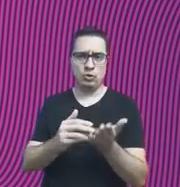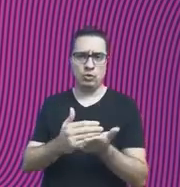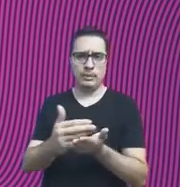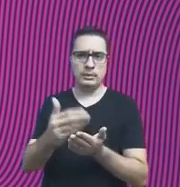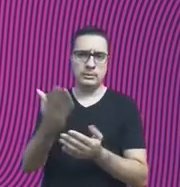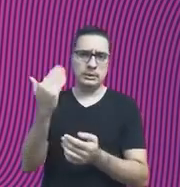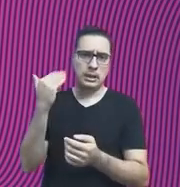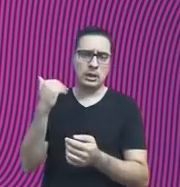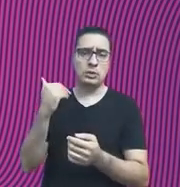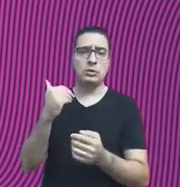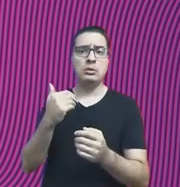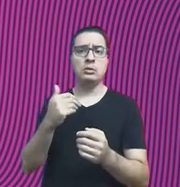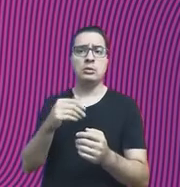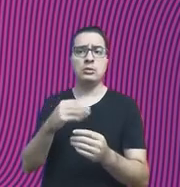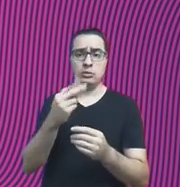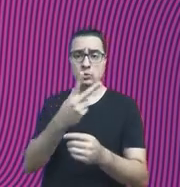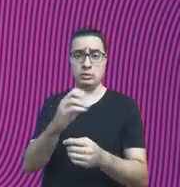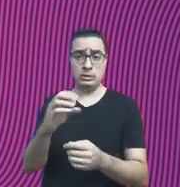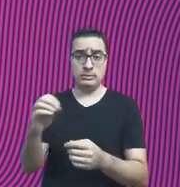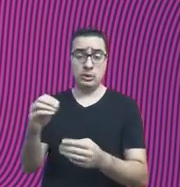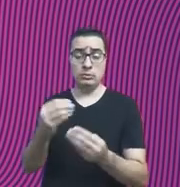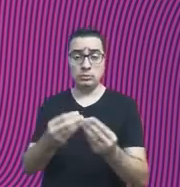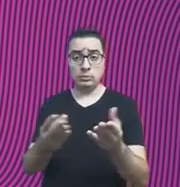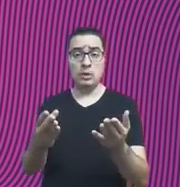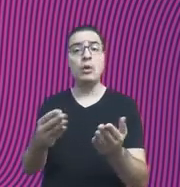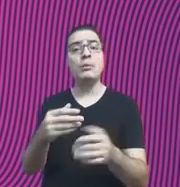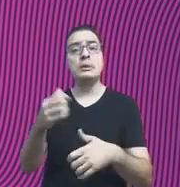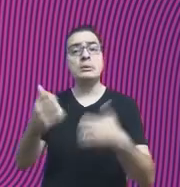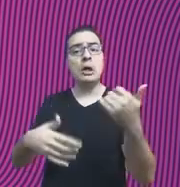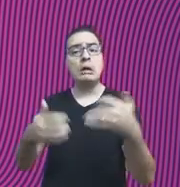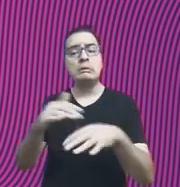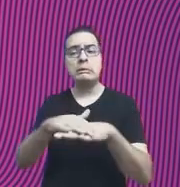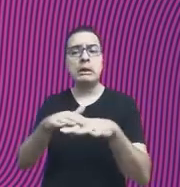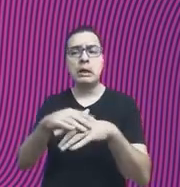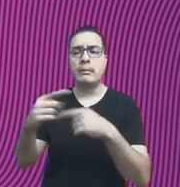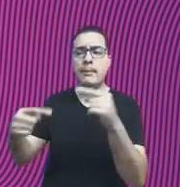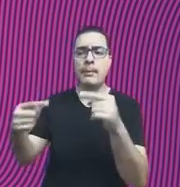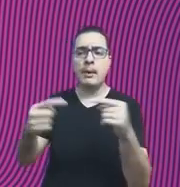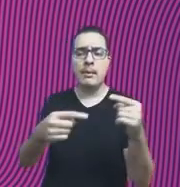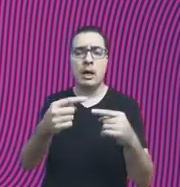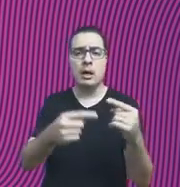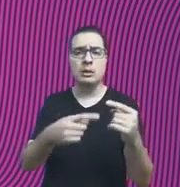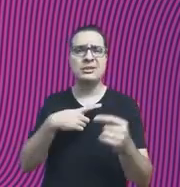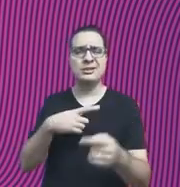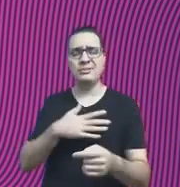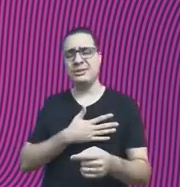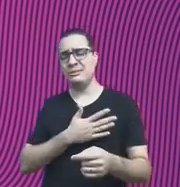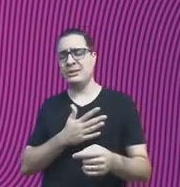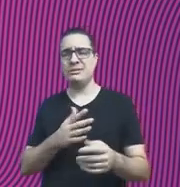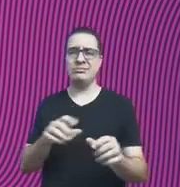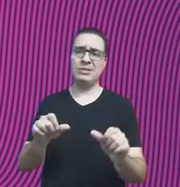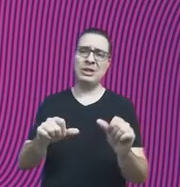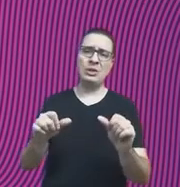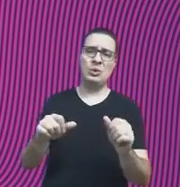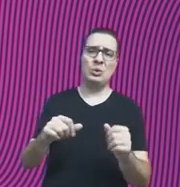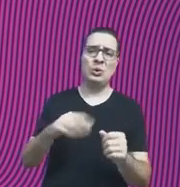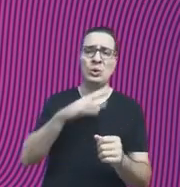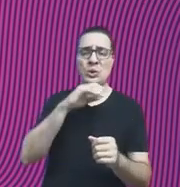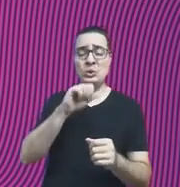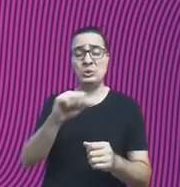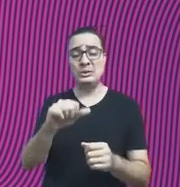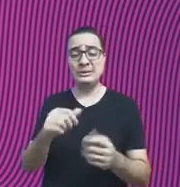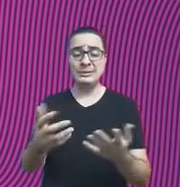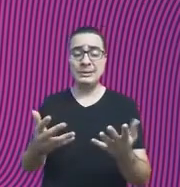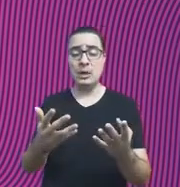2000, quando começou a se discutir aquilo, tinha um desconforto, era uma coisa meio etérea, hoje